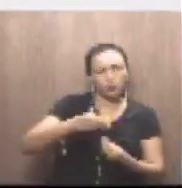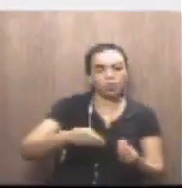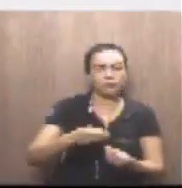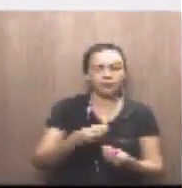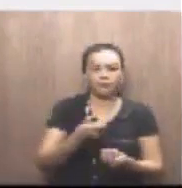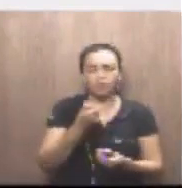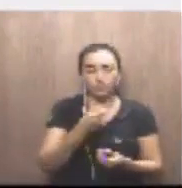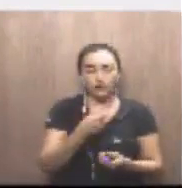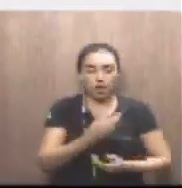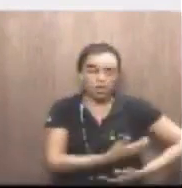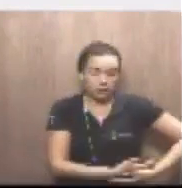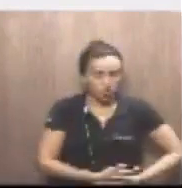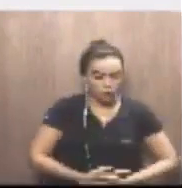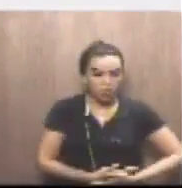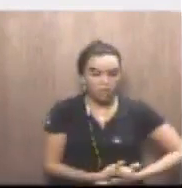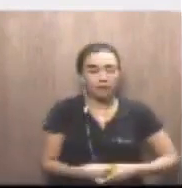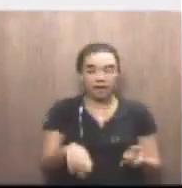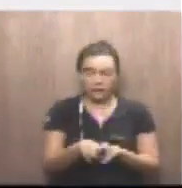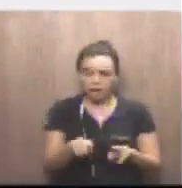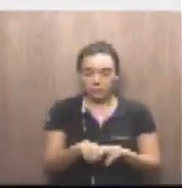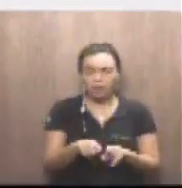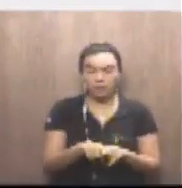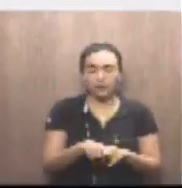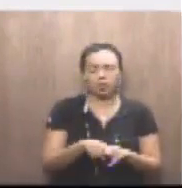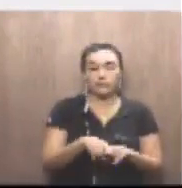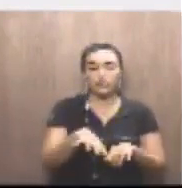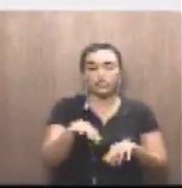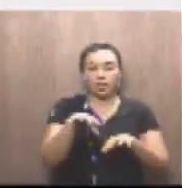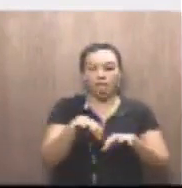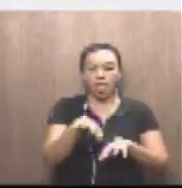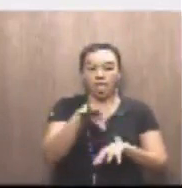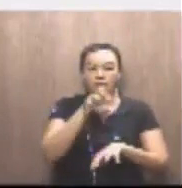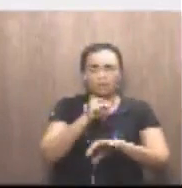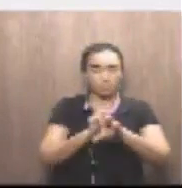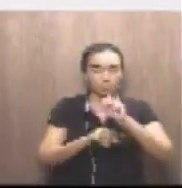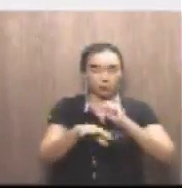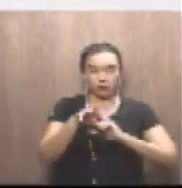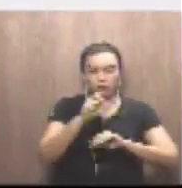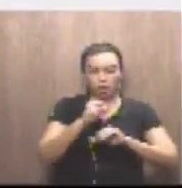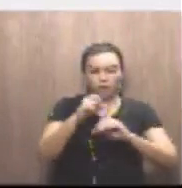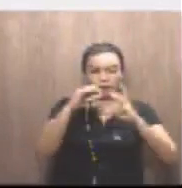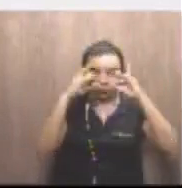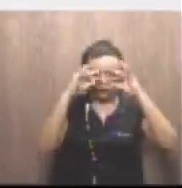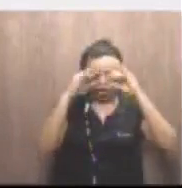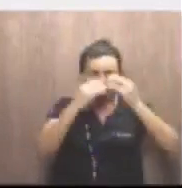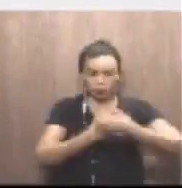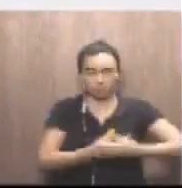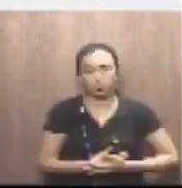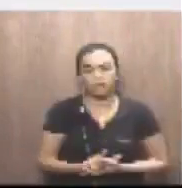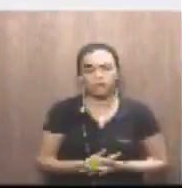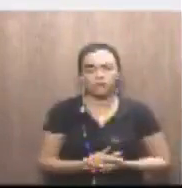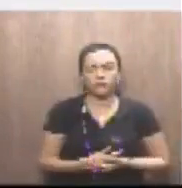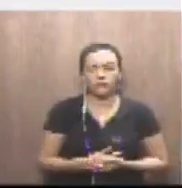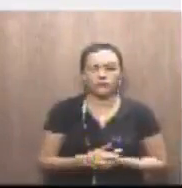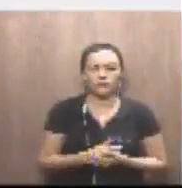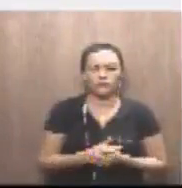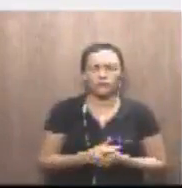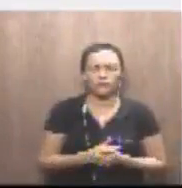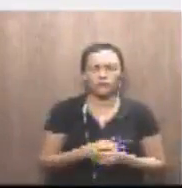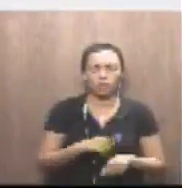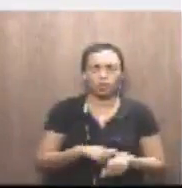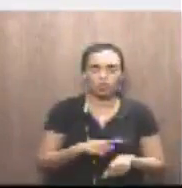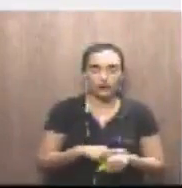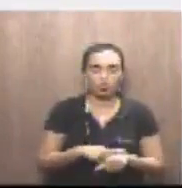serão absorvidos preferencialmente pelo seu cérebro. A meia-vida da substância ministrada, ou seja, o tempo que se leva